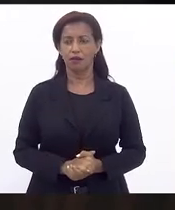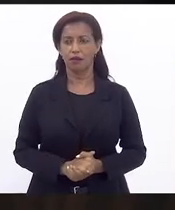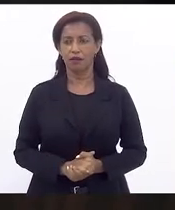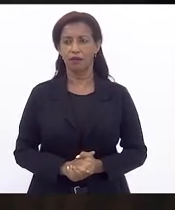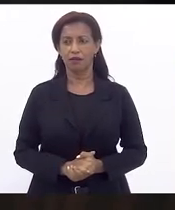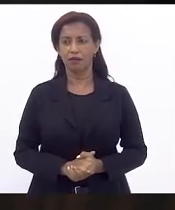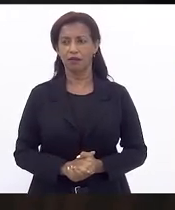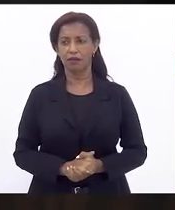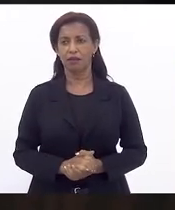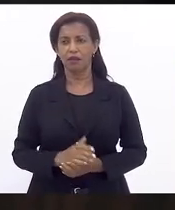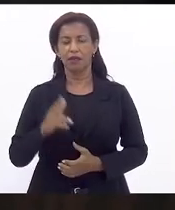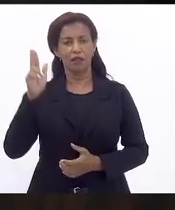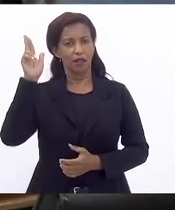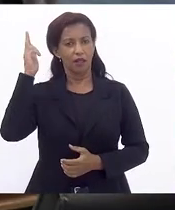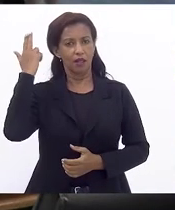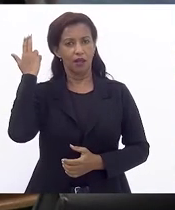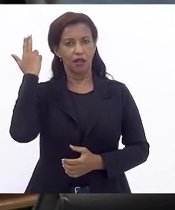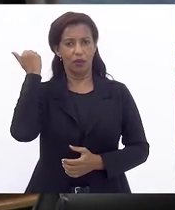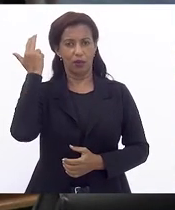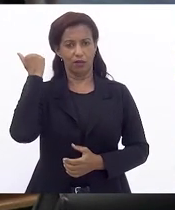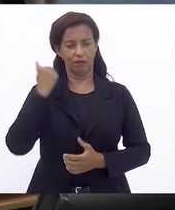Deputado Eleomar Coelho.